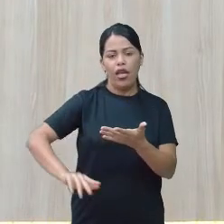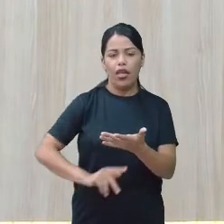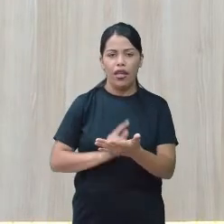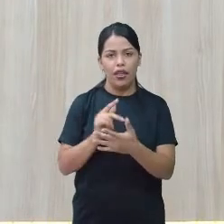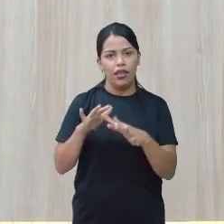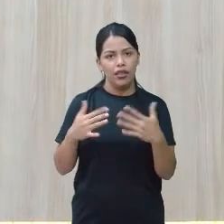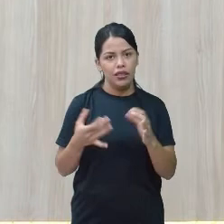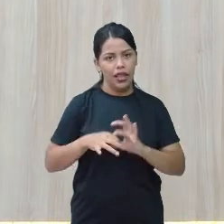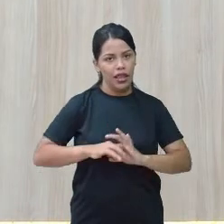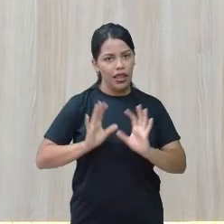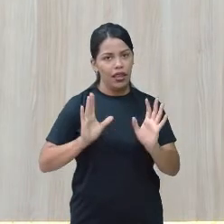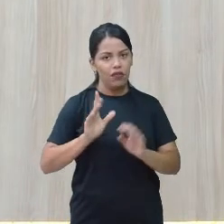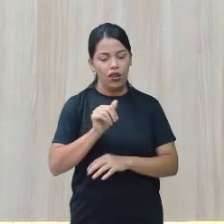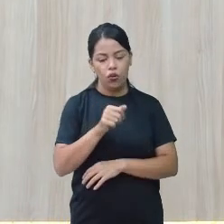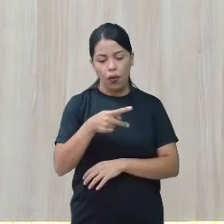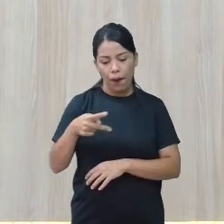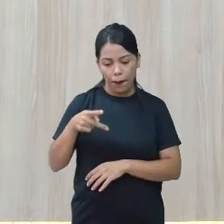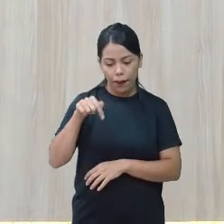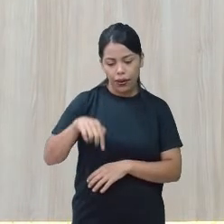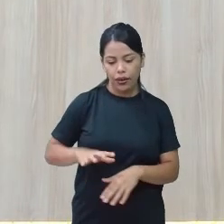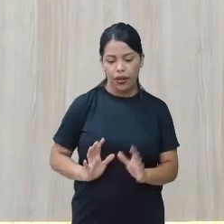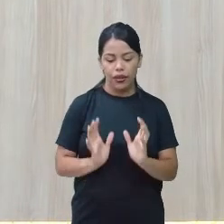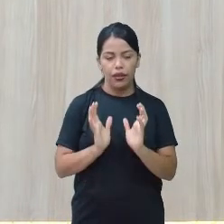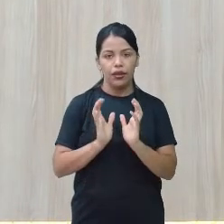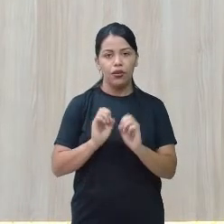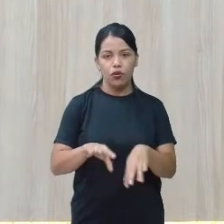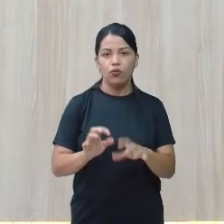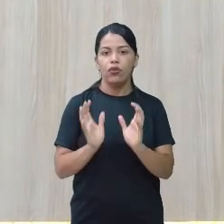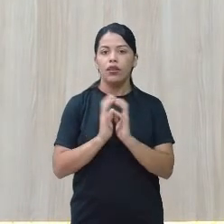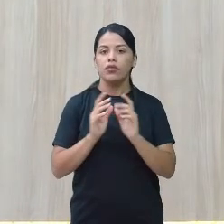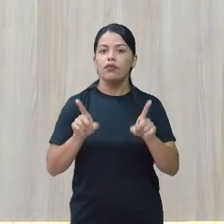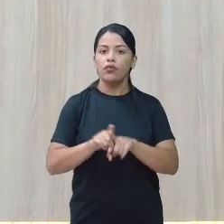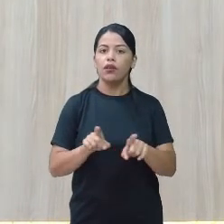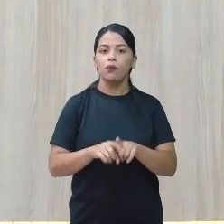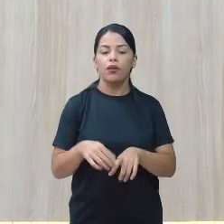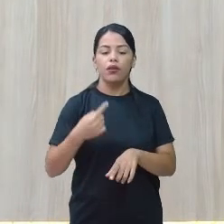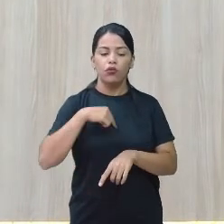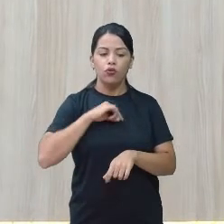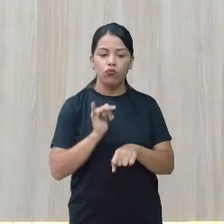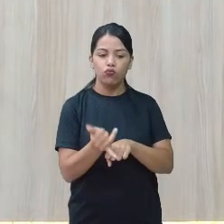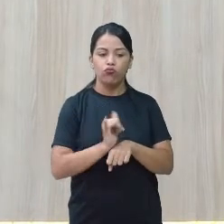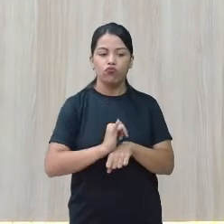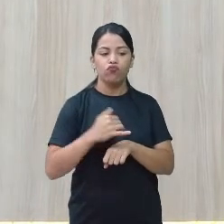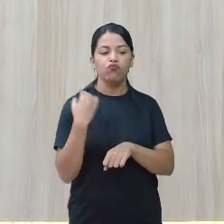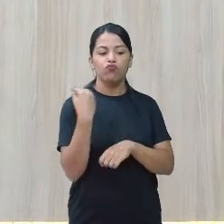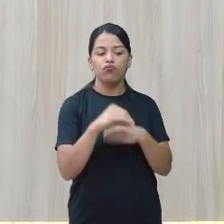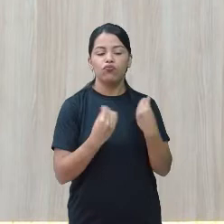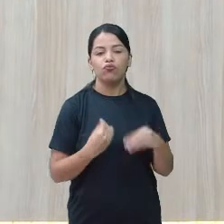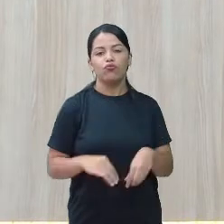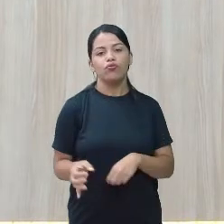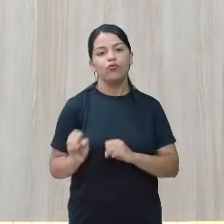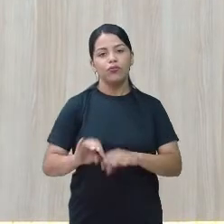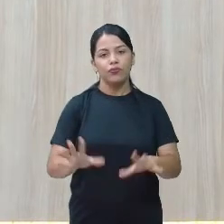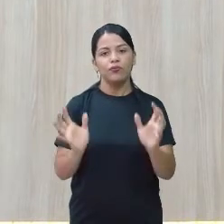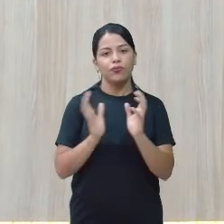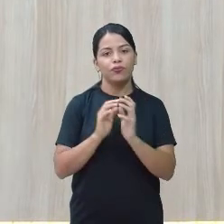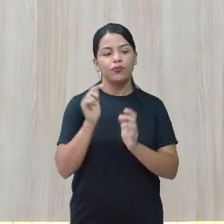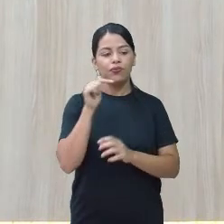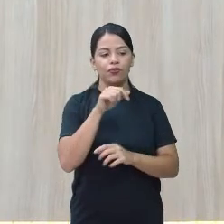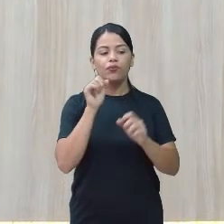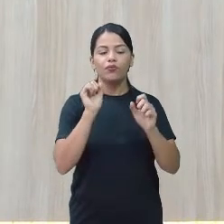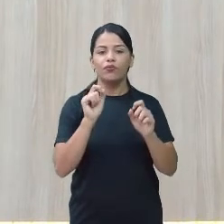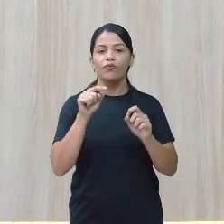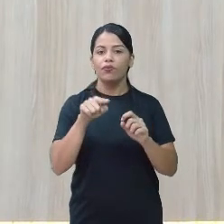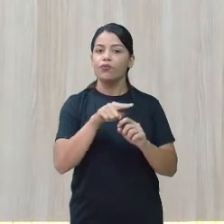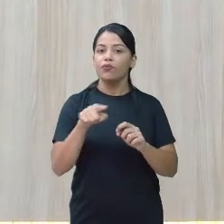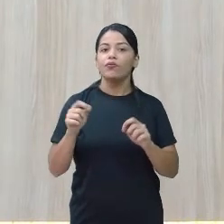disponível no app do Educa Recife e também no nosso canal no YouTube. Lá você pode curtir, comentar, compartilhar a nossa